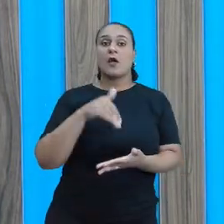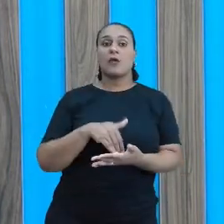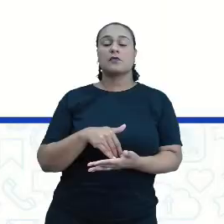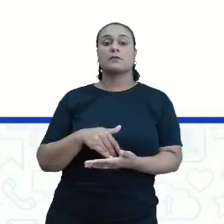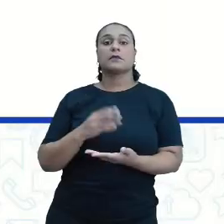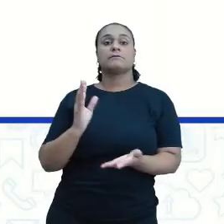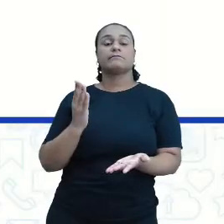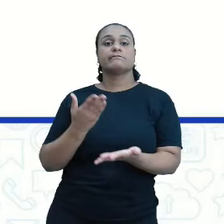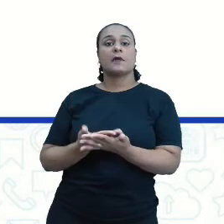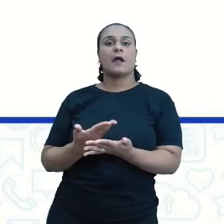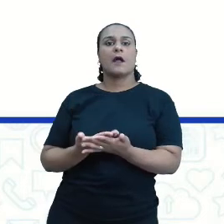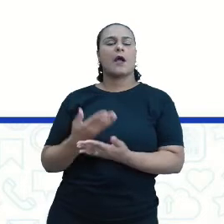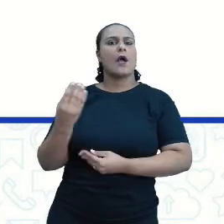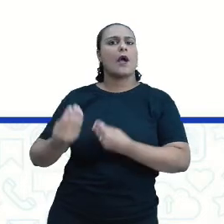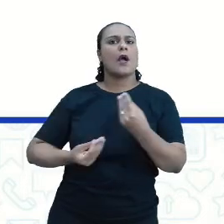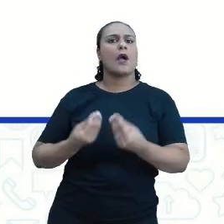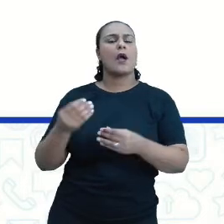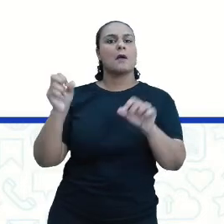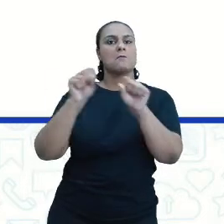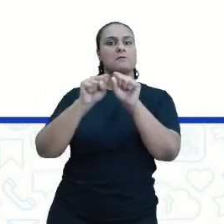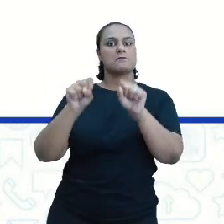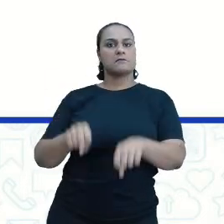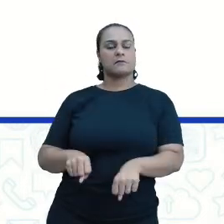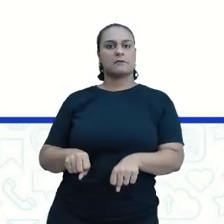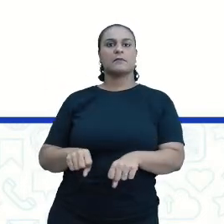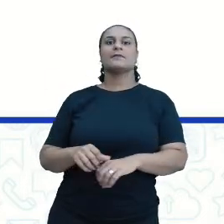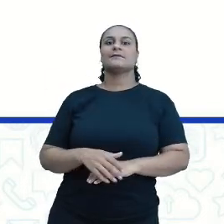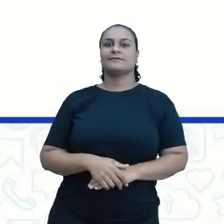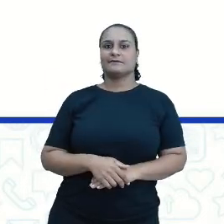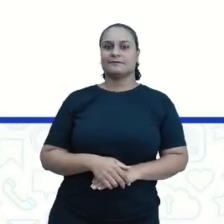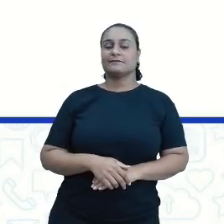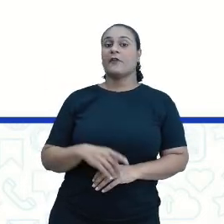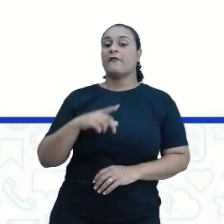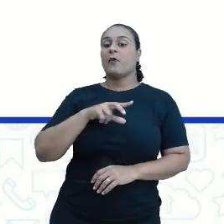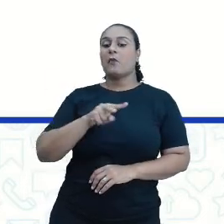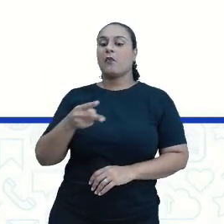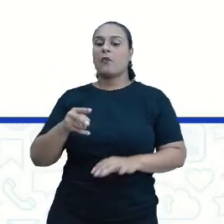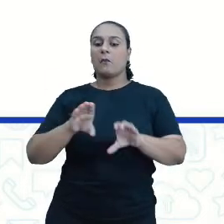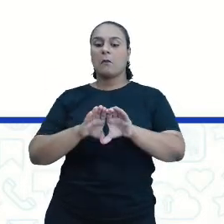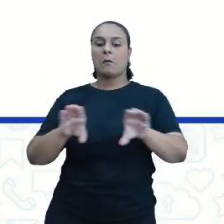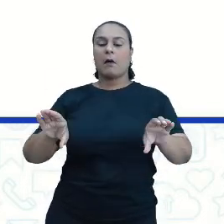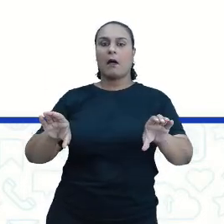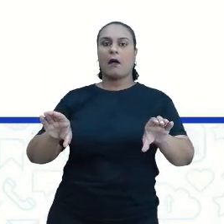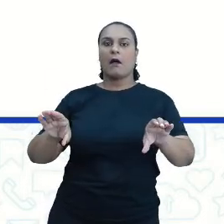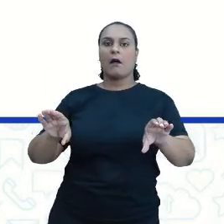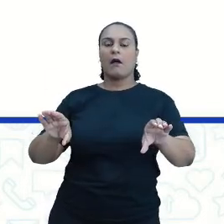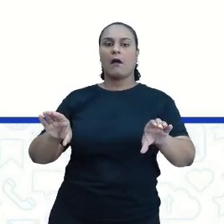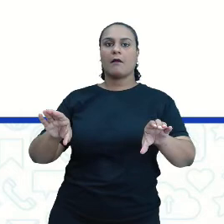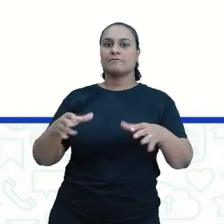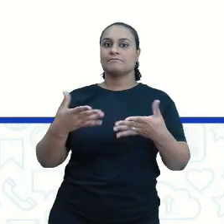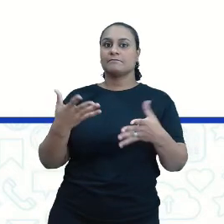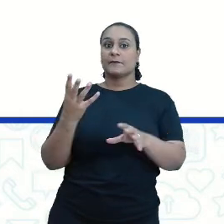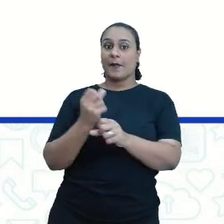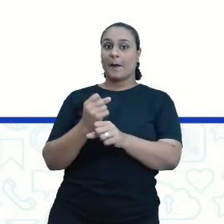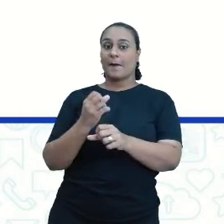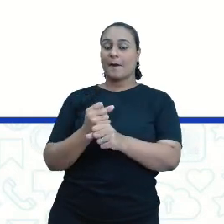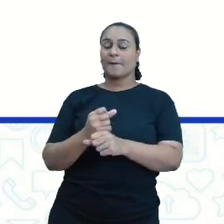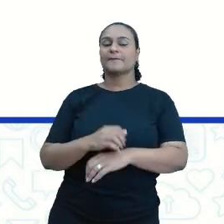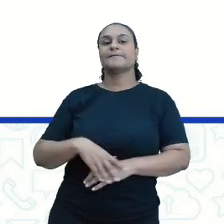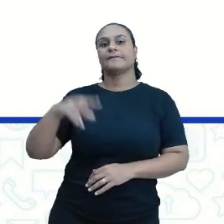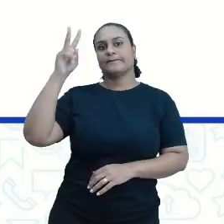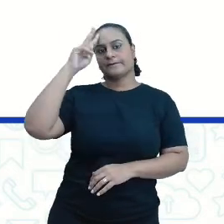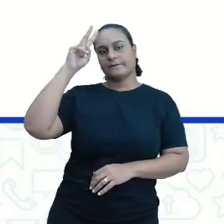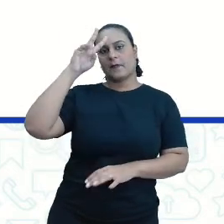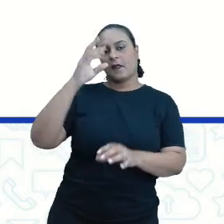é como é que essa sistematização vão virar padrões de fórmulas, em fórmulas, tá certo? Ou seja, lembrando